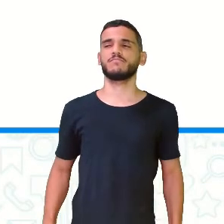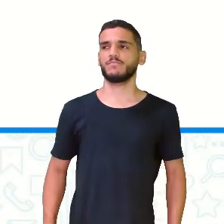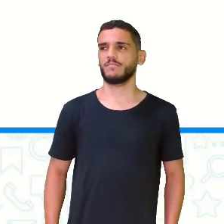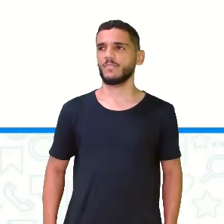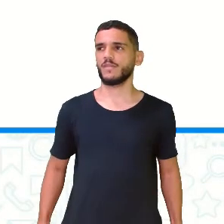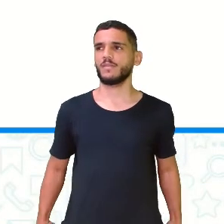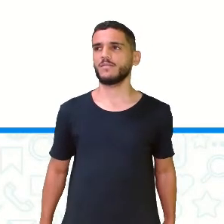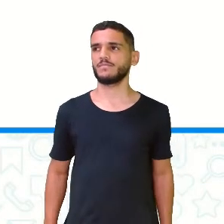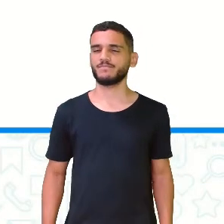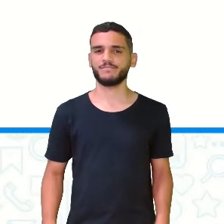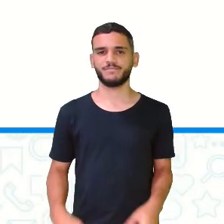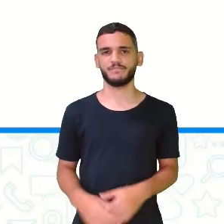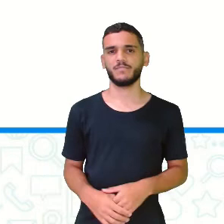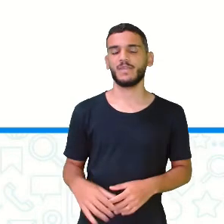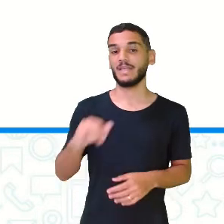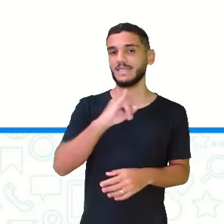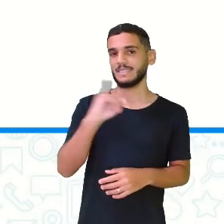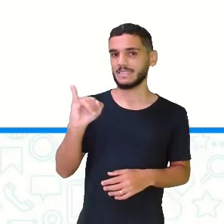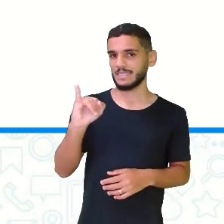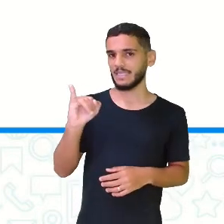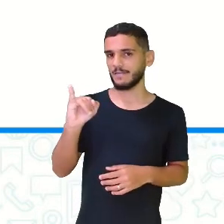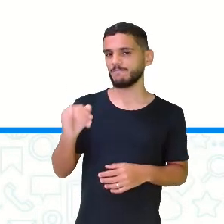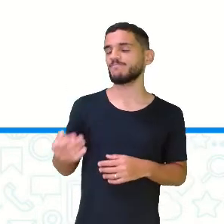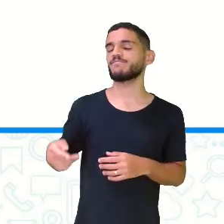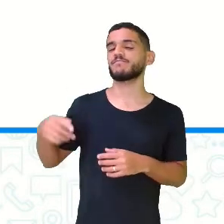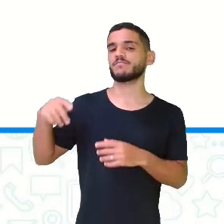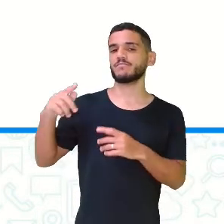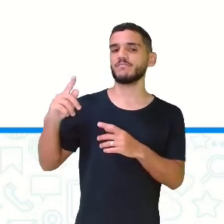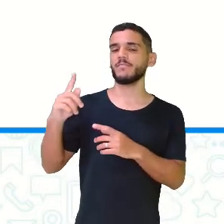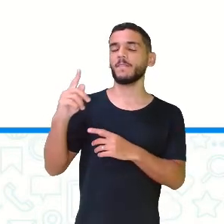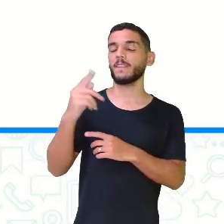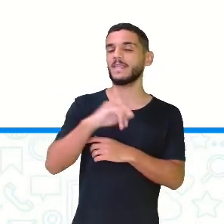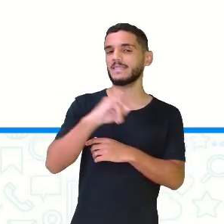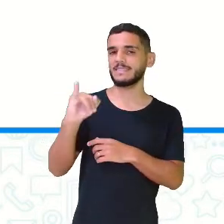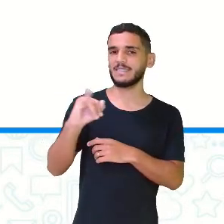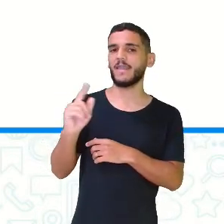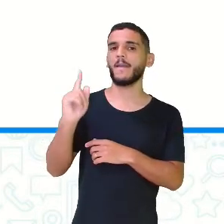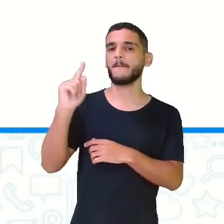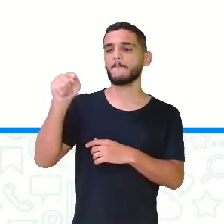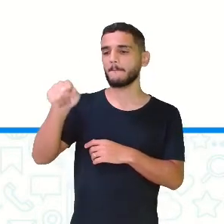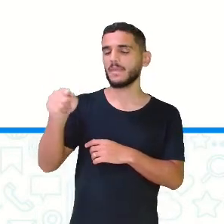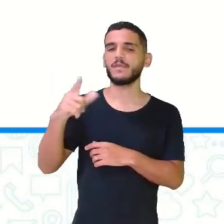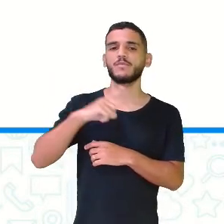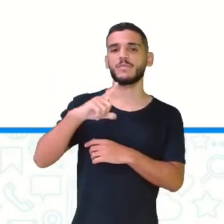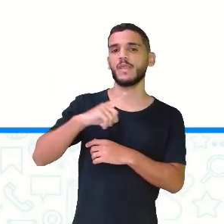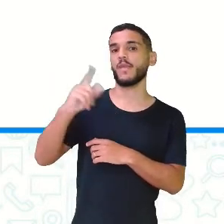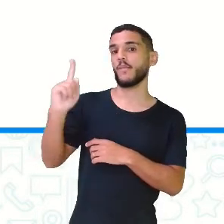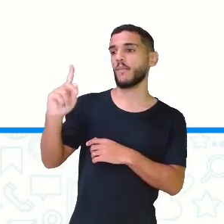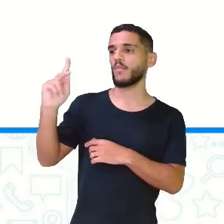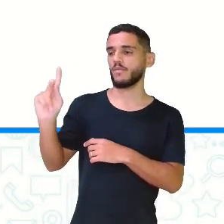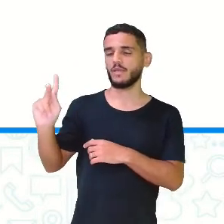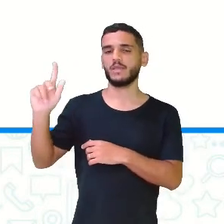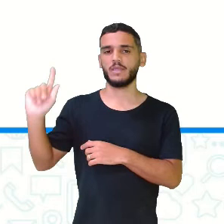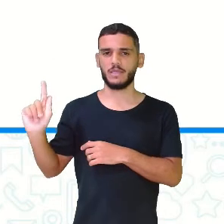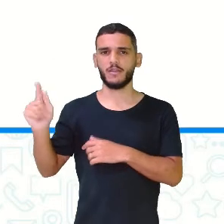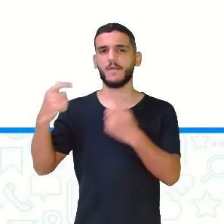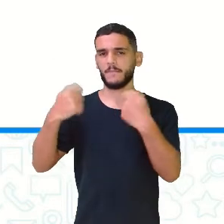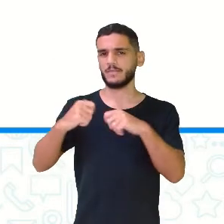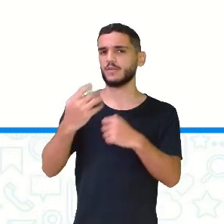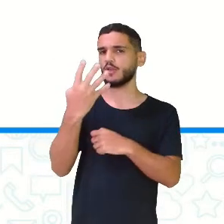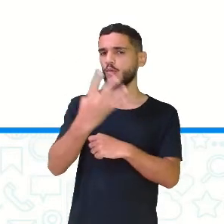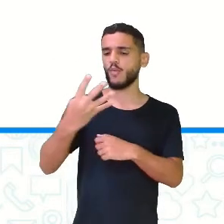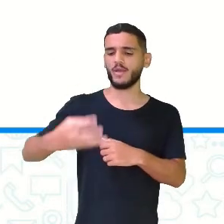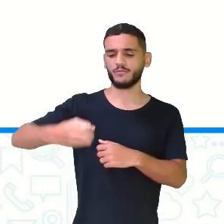1 quilo, eu vou precisar de 4 pacotes, ó. 250 mais